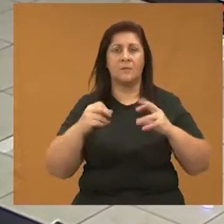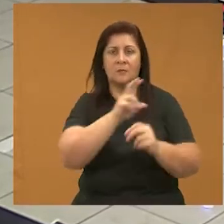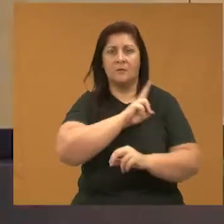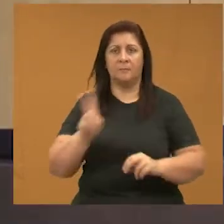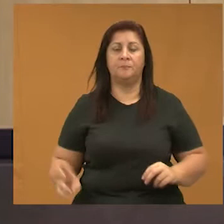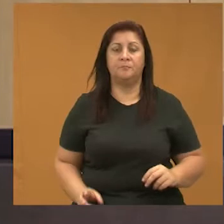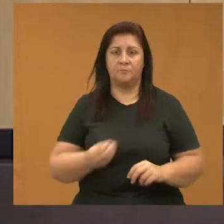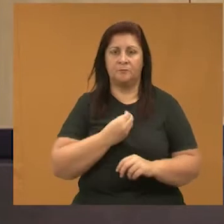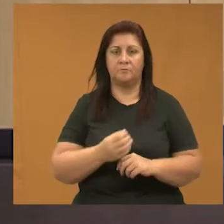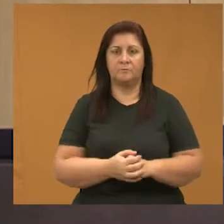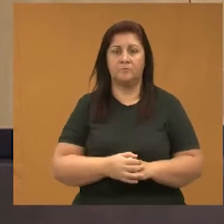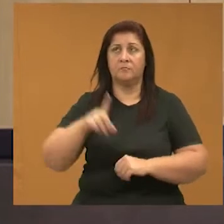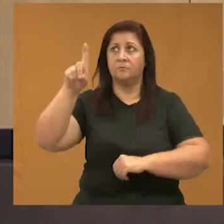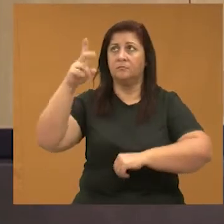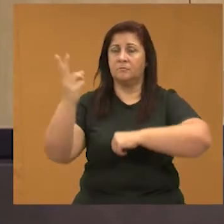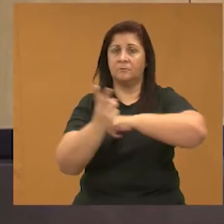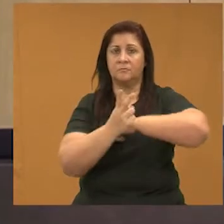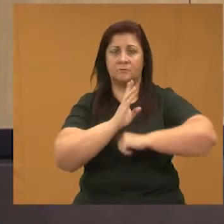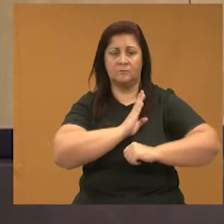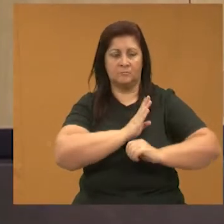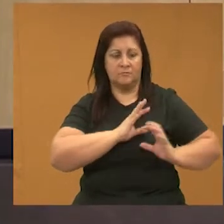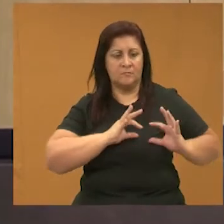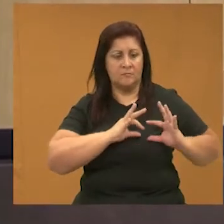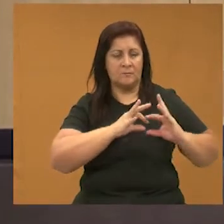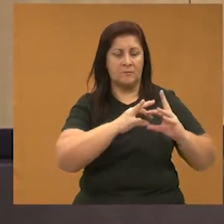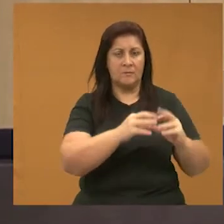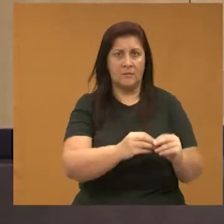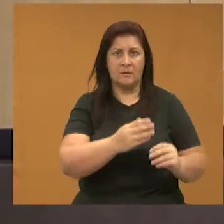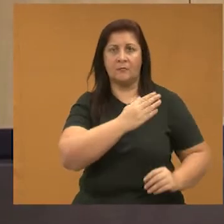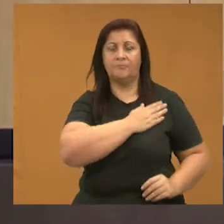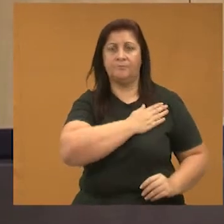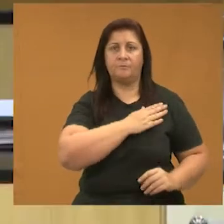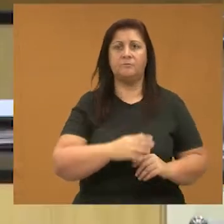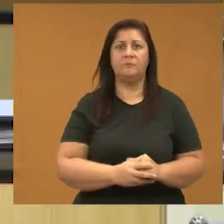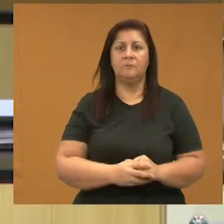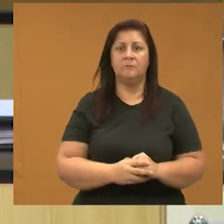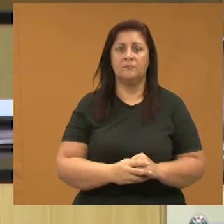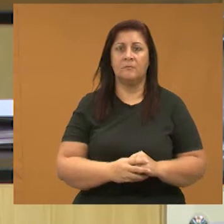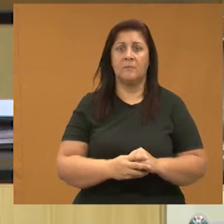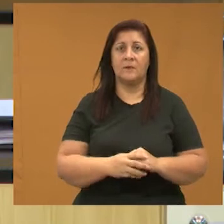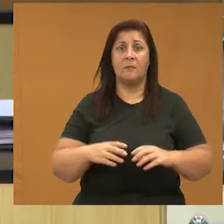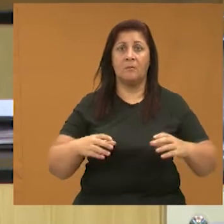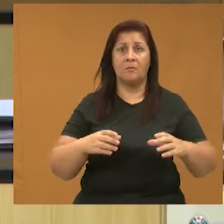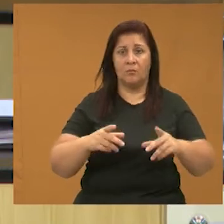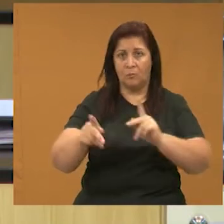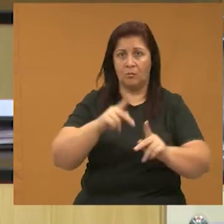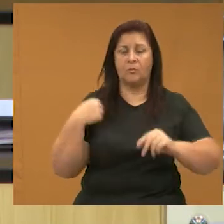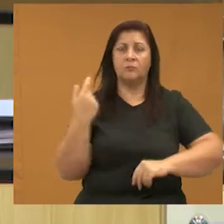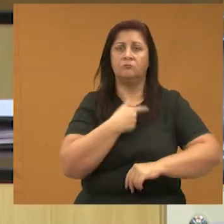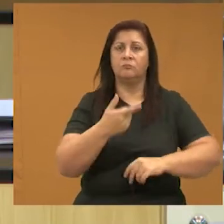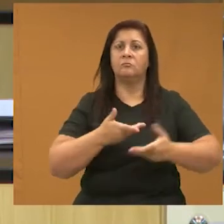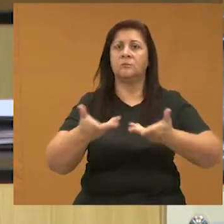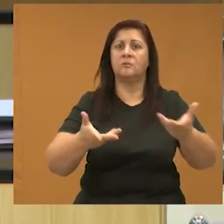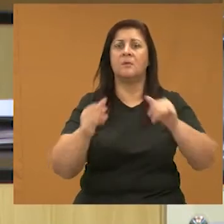presidente. Sob a proteção de Deus e com o coração inteiramente voltado para a pátria e para a comunidade a que servimos,